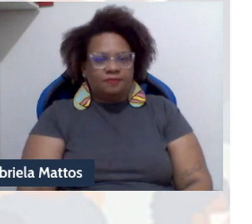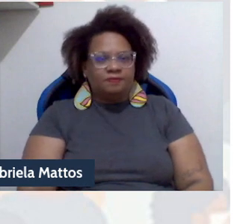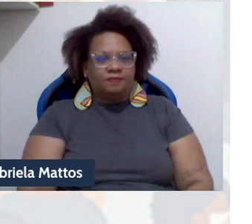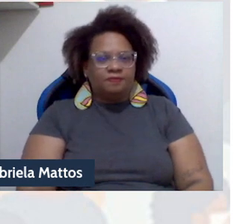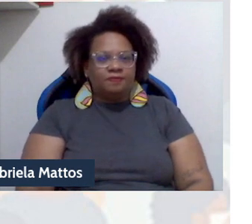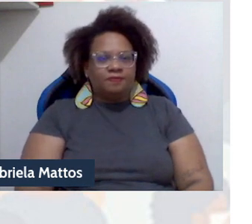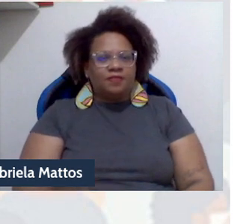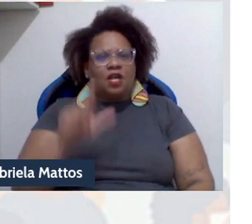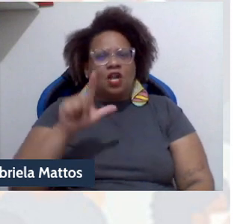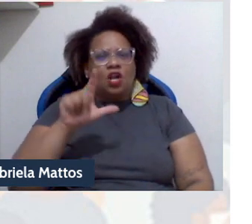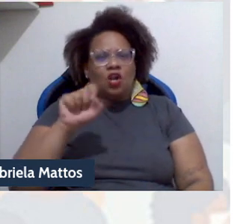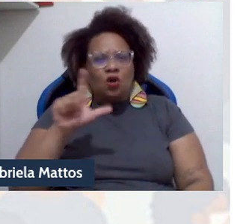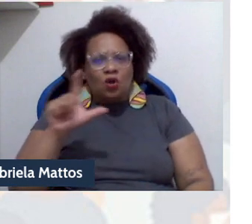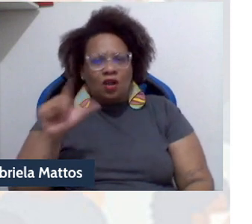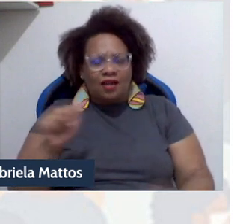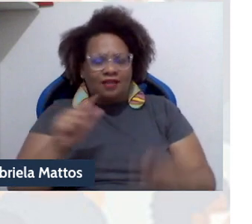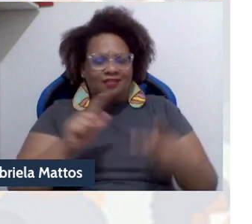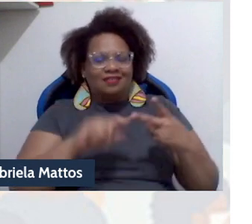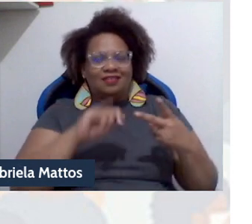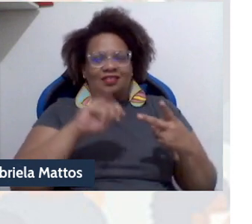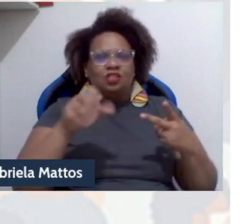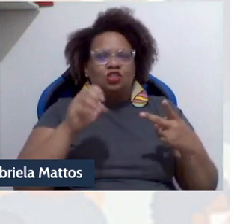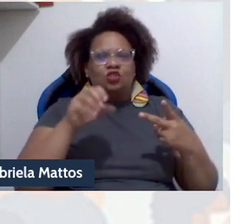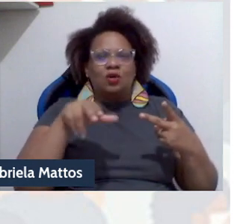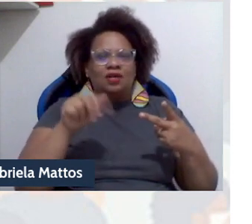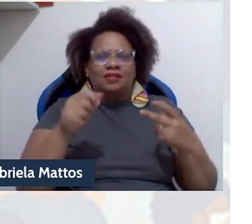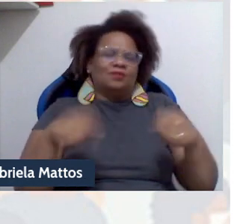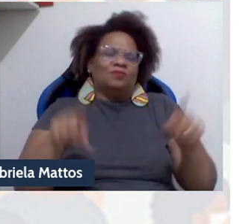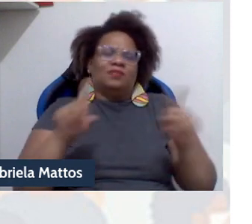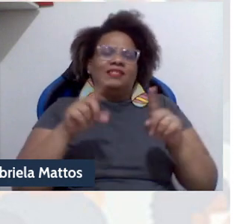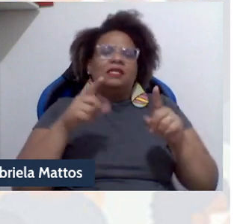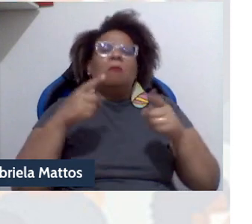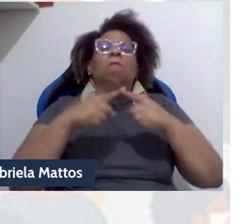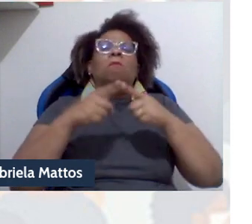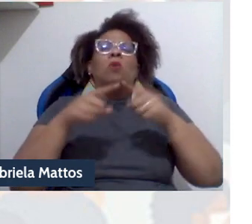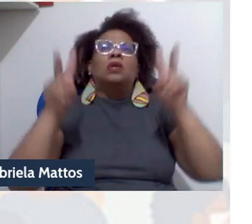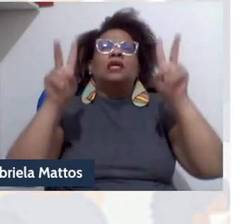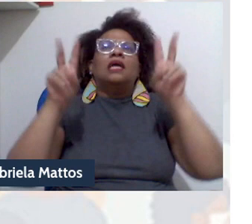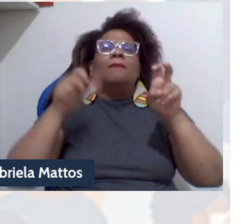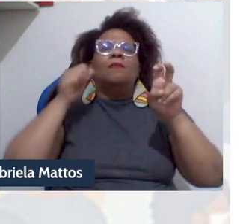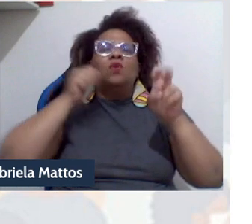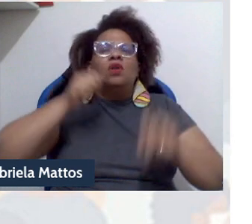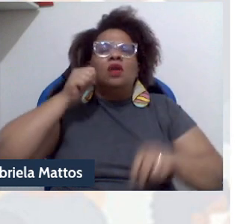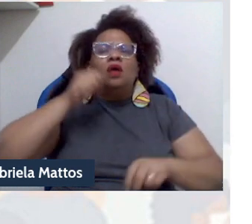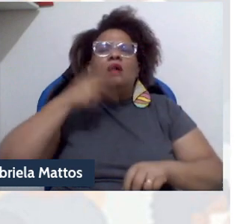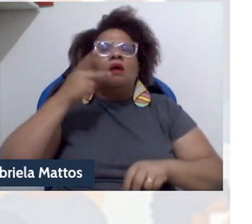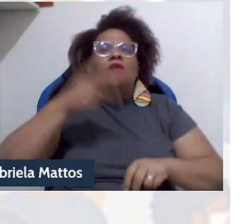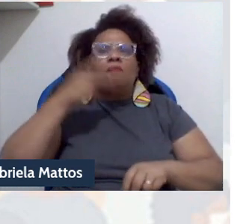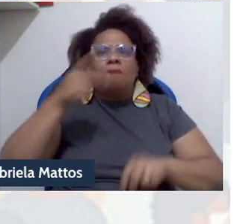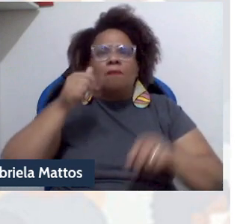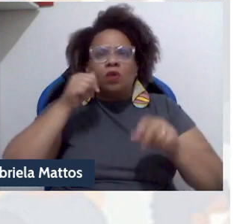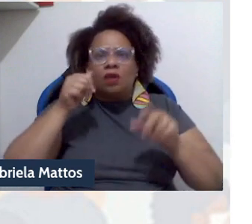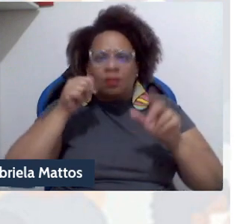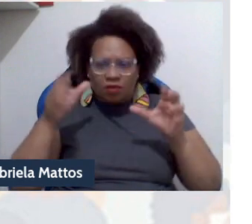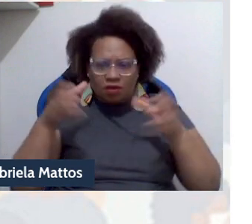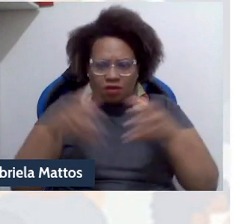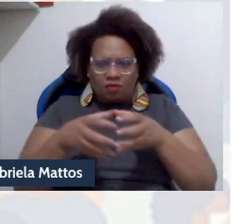Lola e da Joana, explicar por que mulheres, né? Por que eu estou privilegiando mulheres. Acho que todo grupo